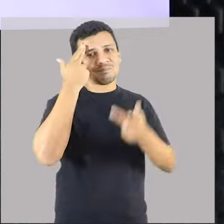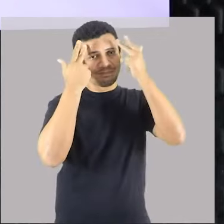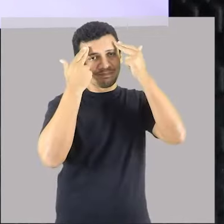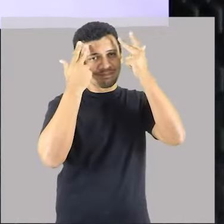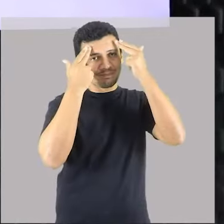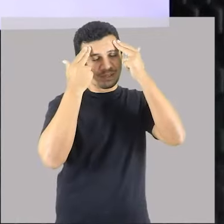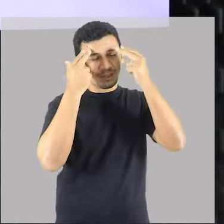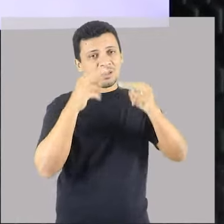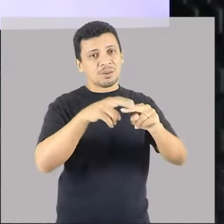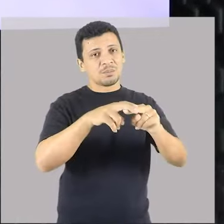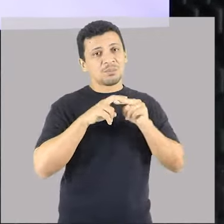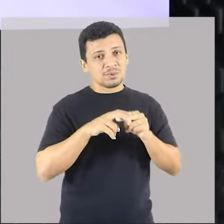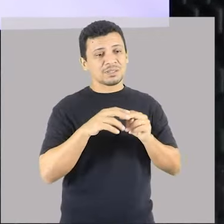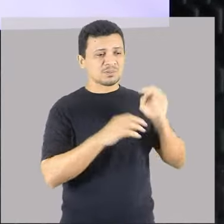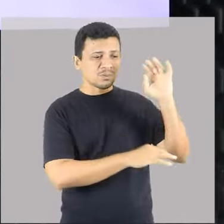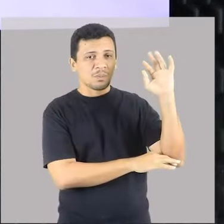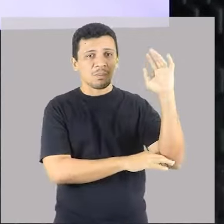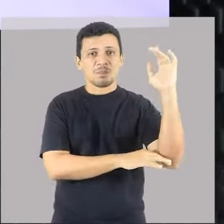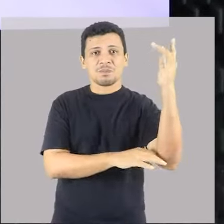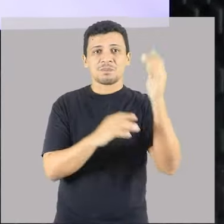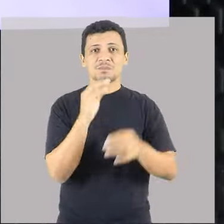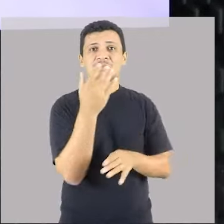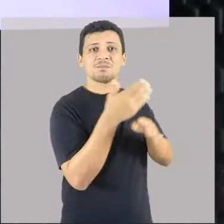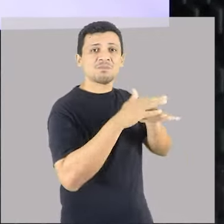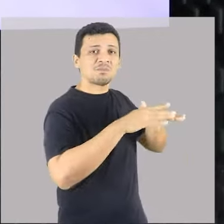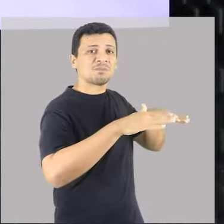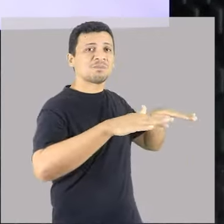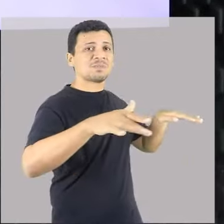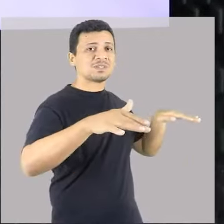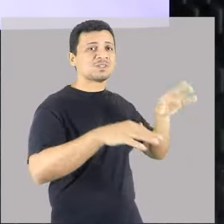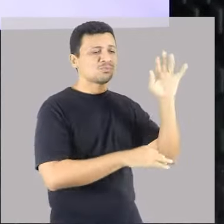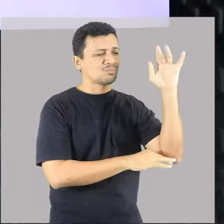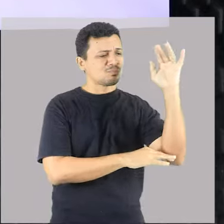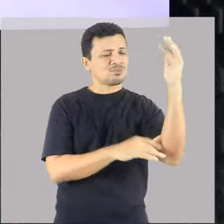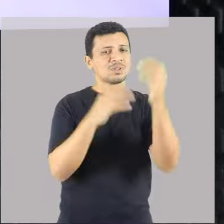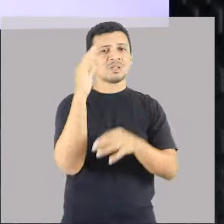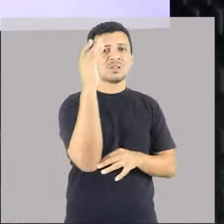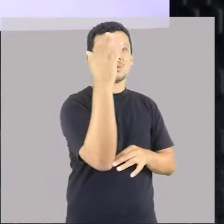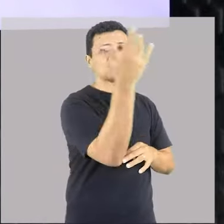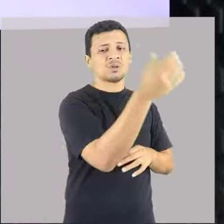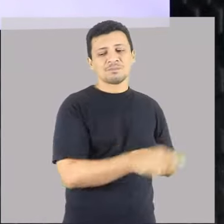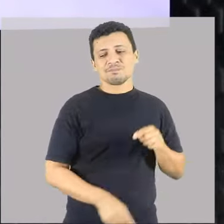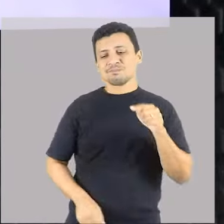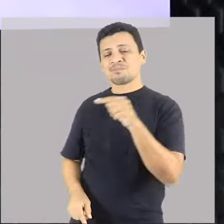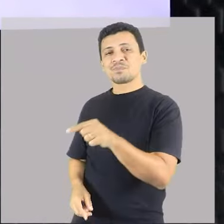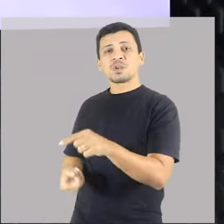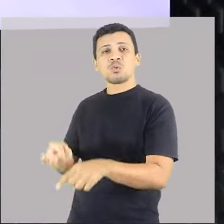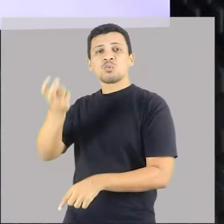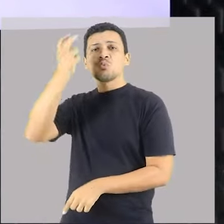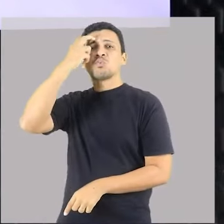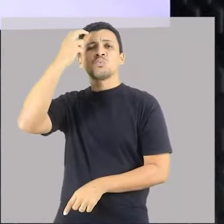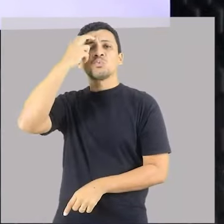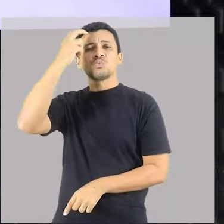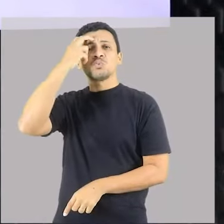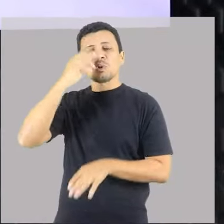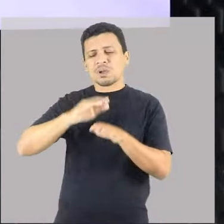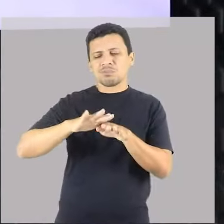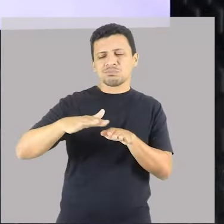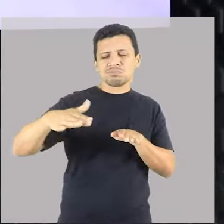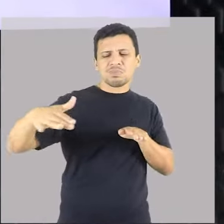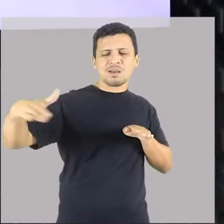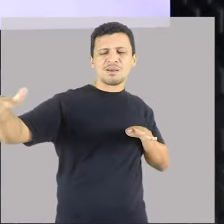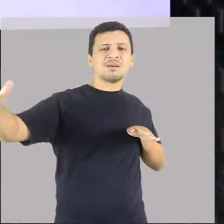Daí vem o termo paisagem natural belezinha e a paisagem cultural Marcos ou humanizada vocês podem também